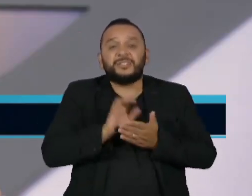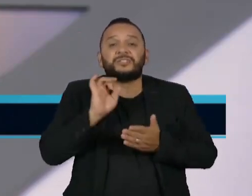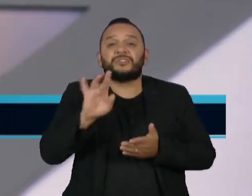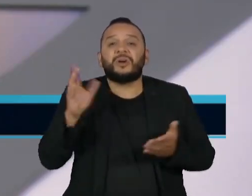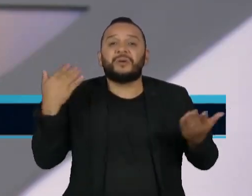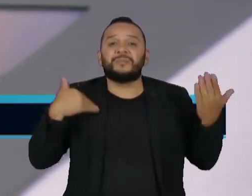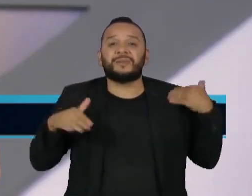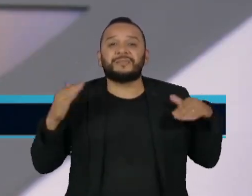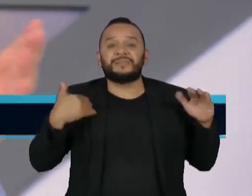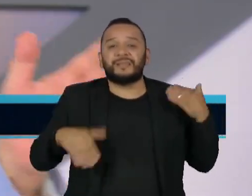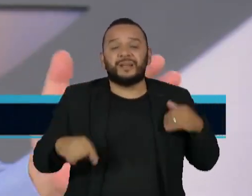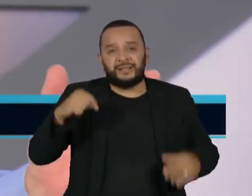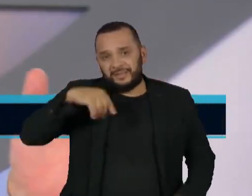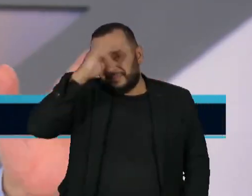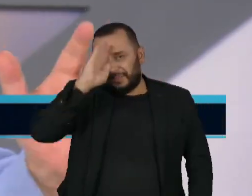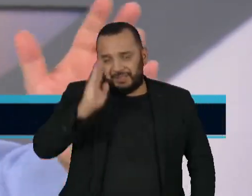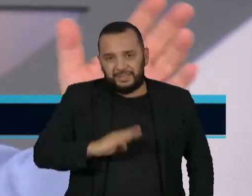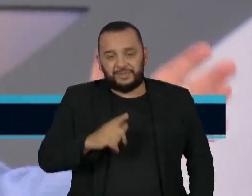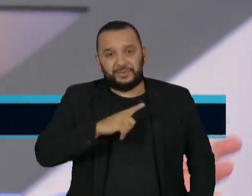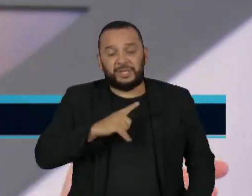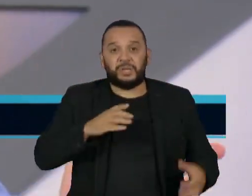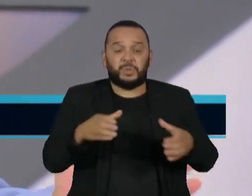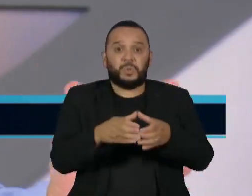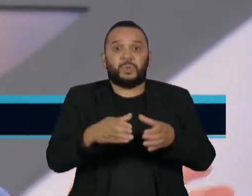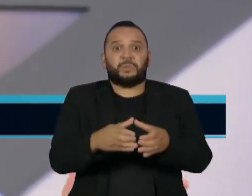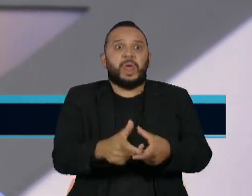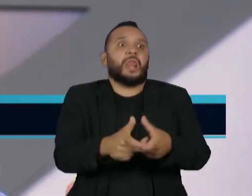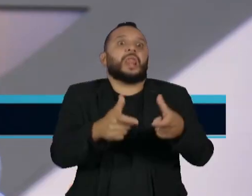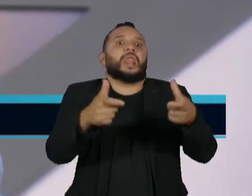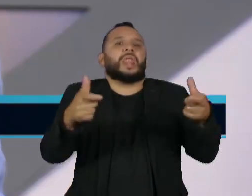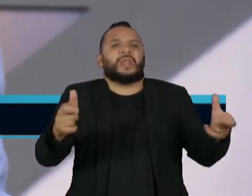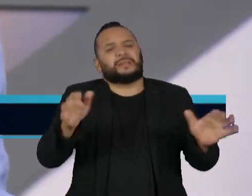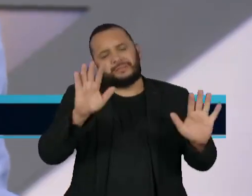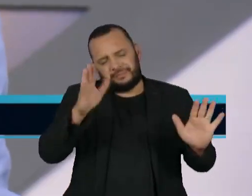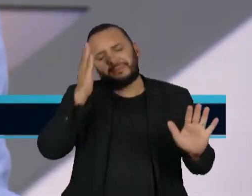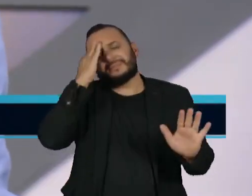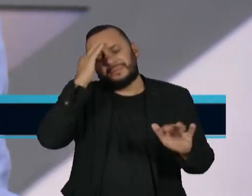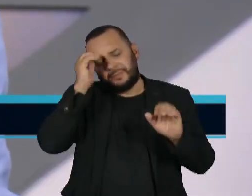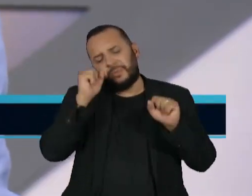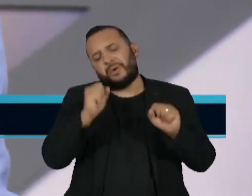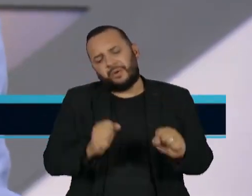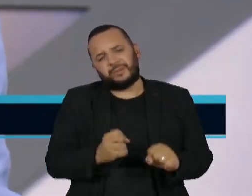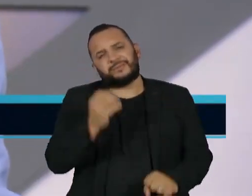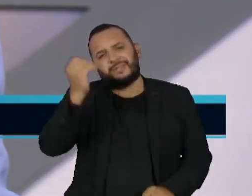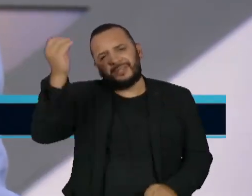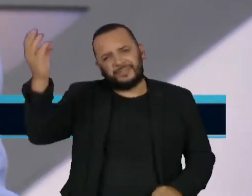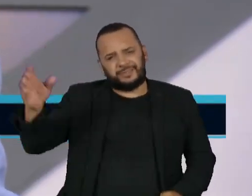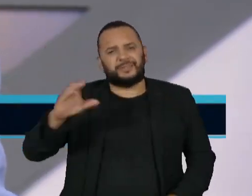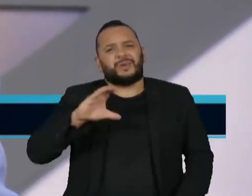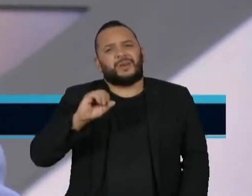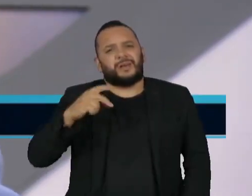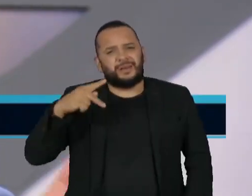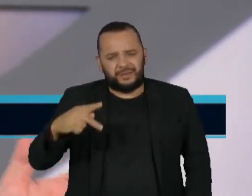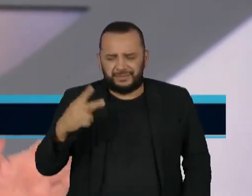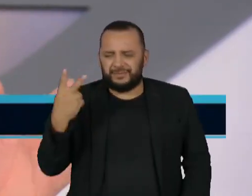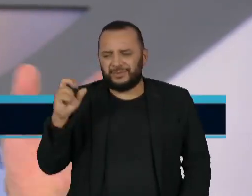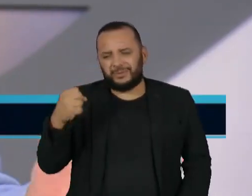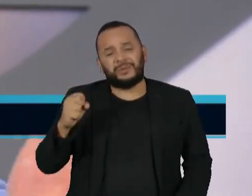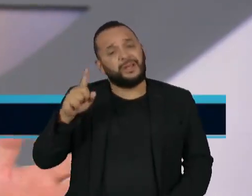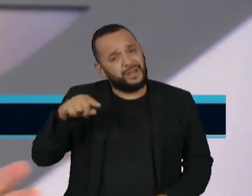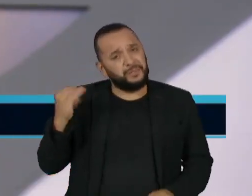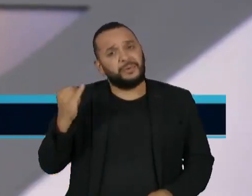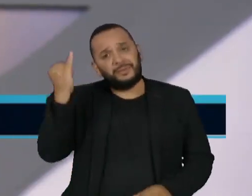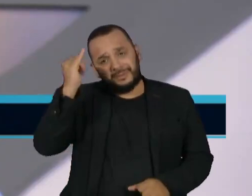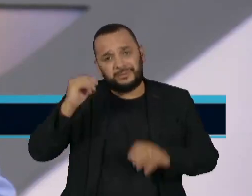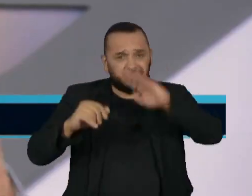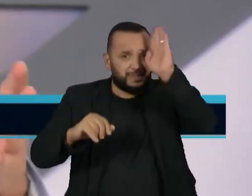Brasil é uma das maiores delegações. Claro que eu não estou aqui contra ir até a COP, é importantíssimo, aliás, o Brasil teve uma oportunidade